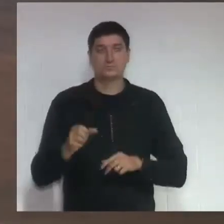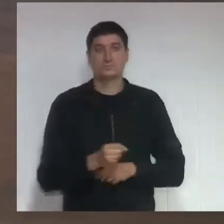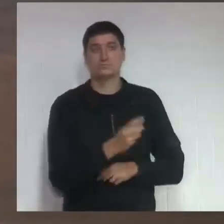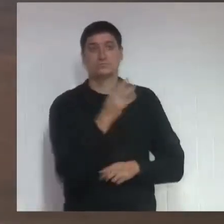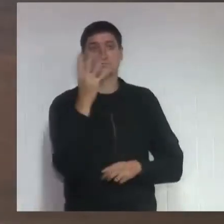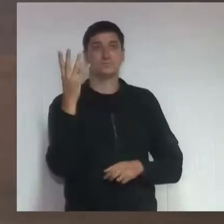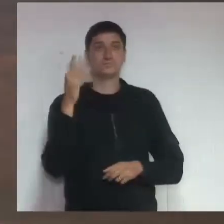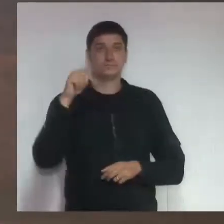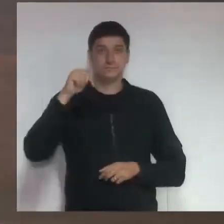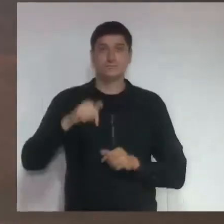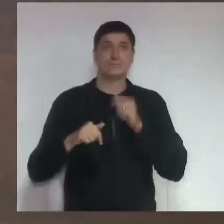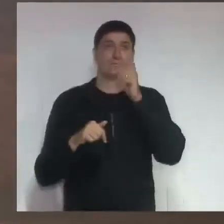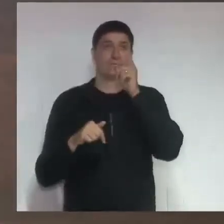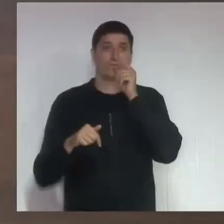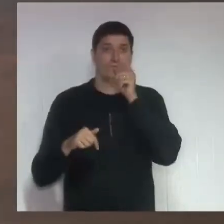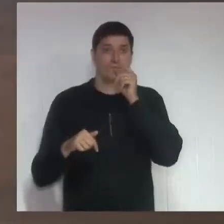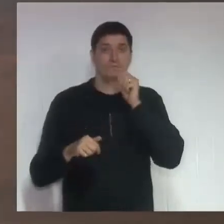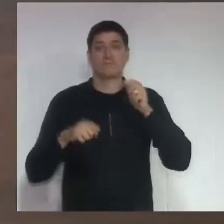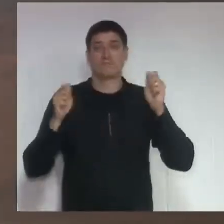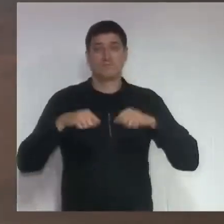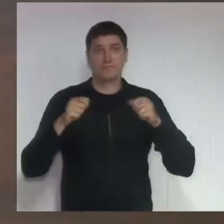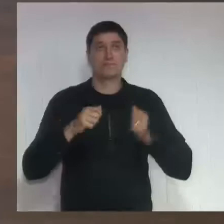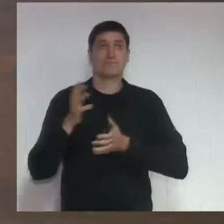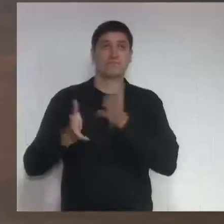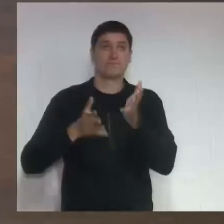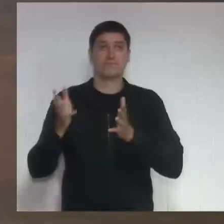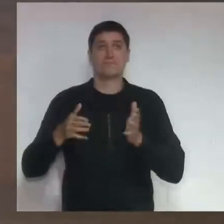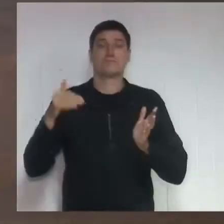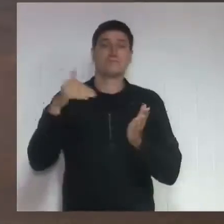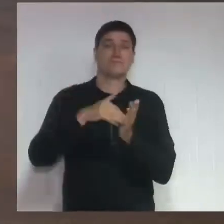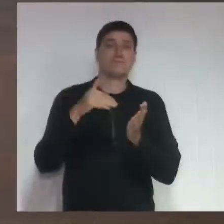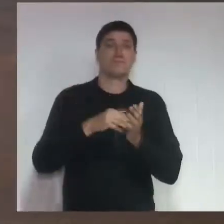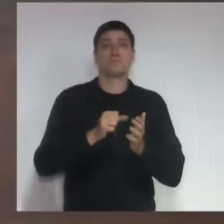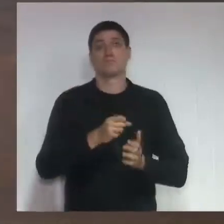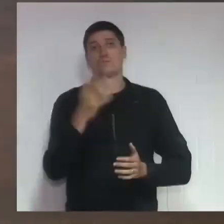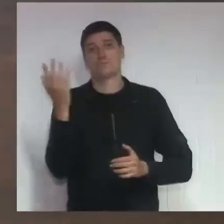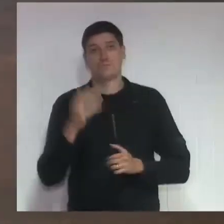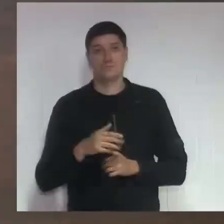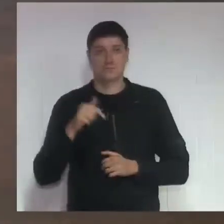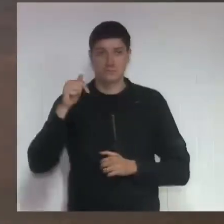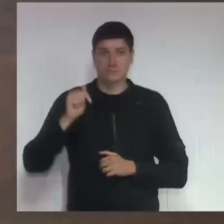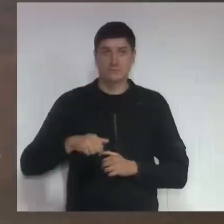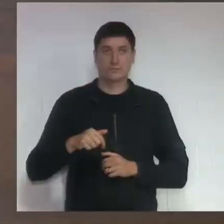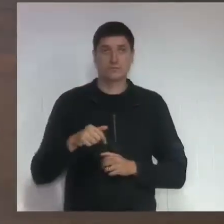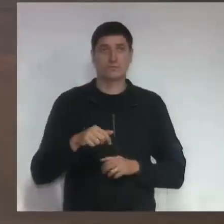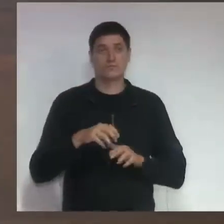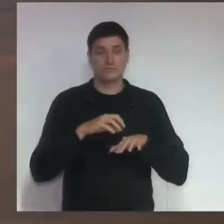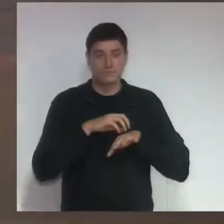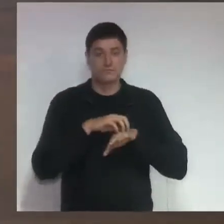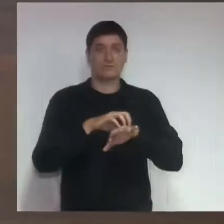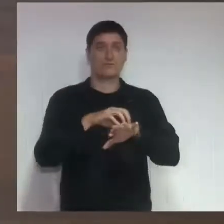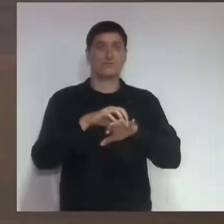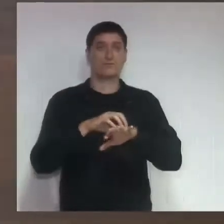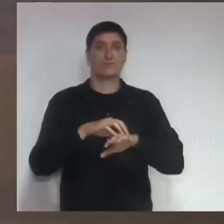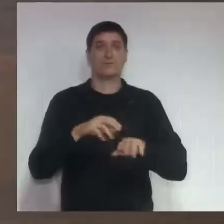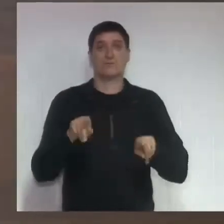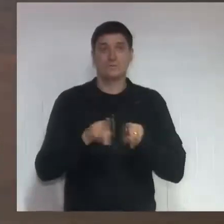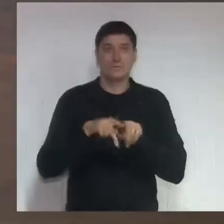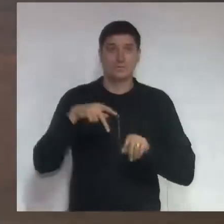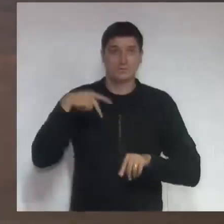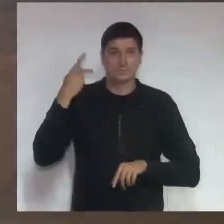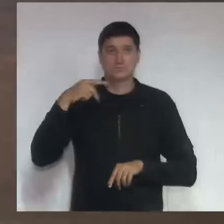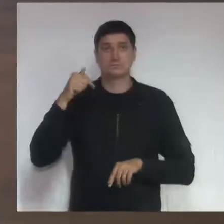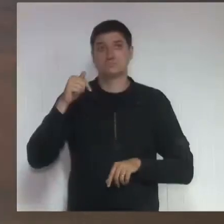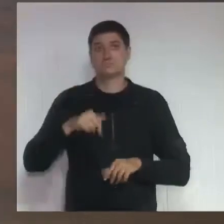água para quantos habitantes até quanto tempo? A gente tem uma política pública de transporte, de